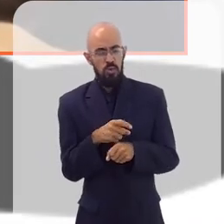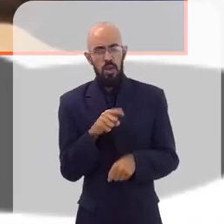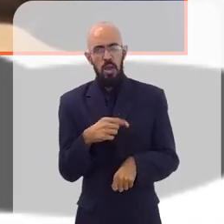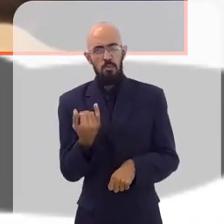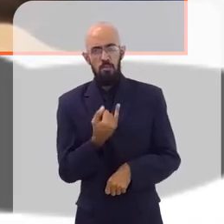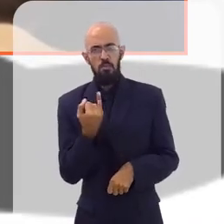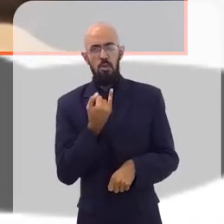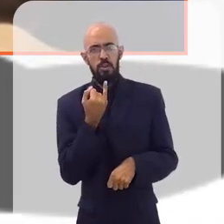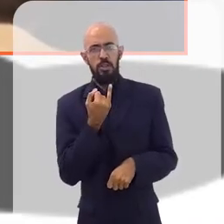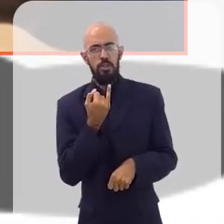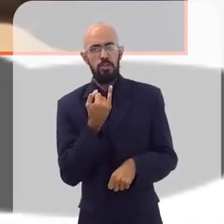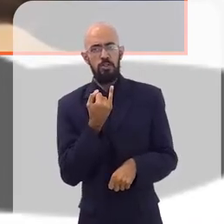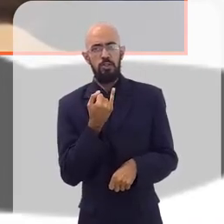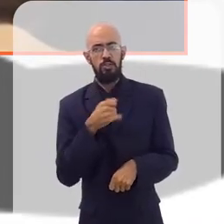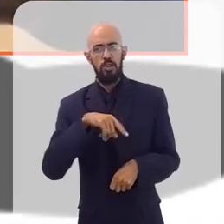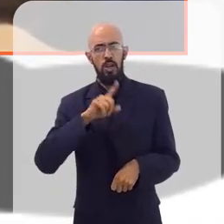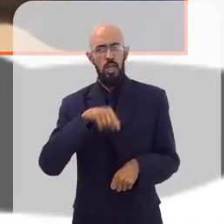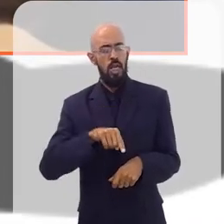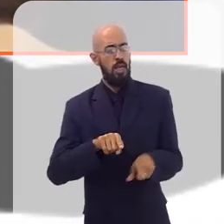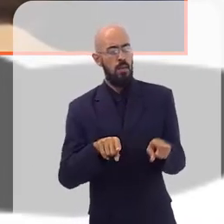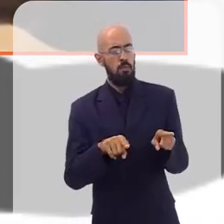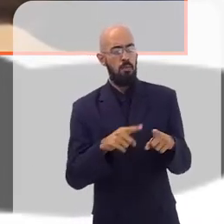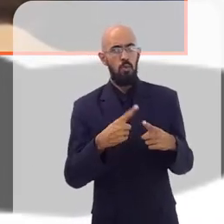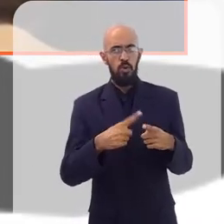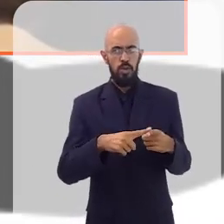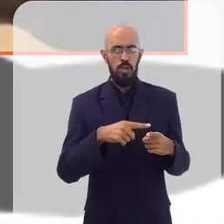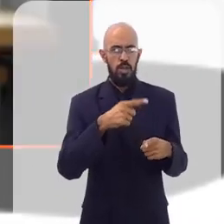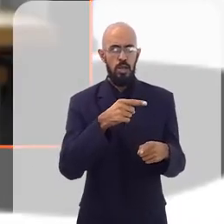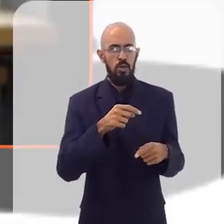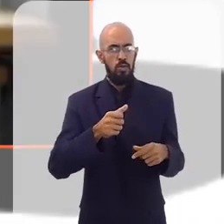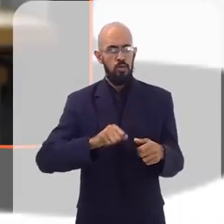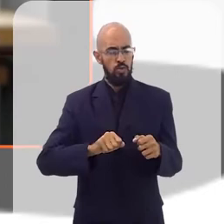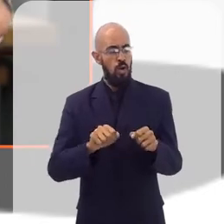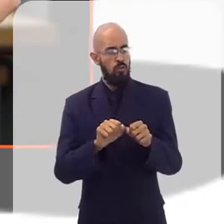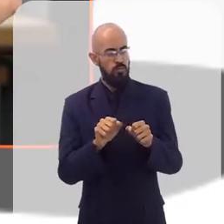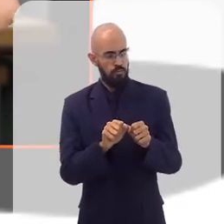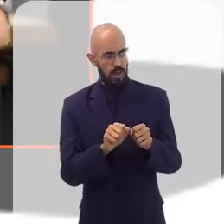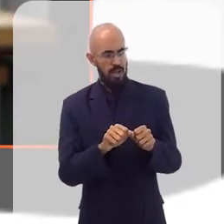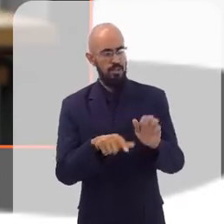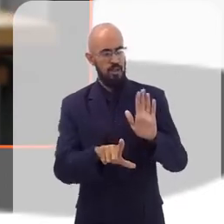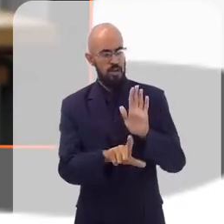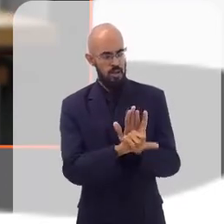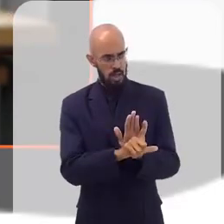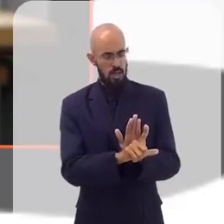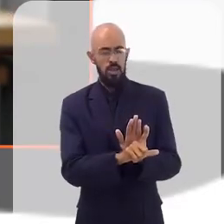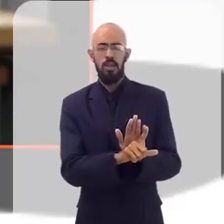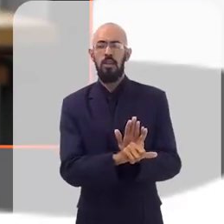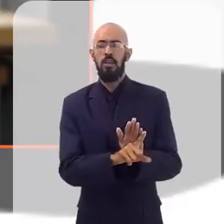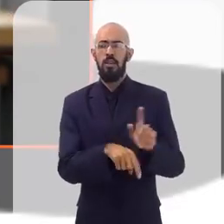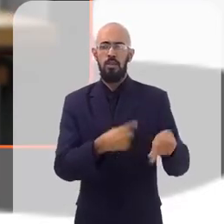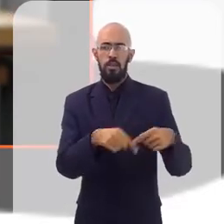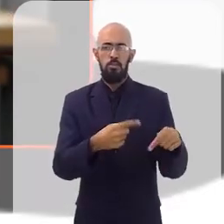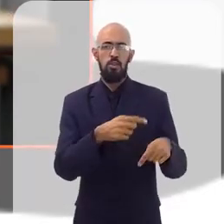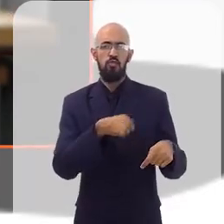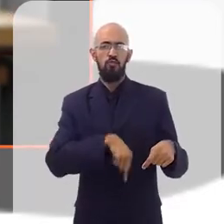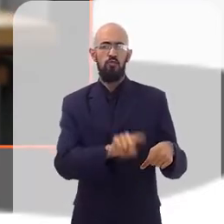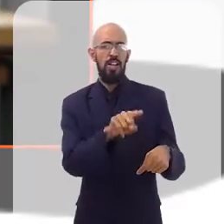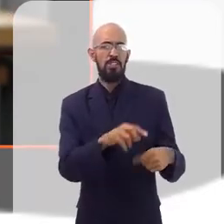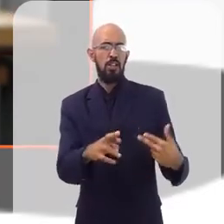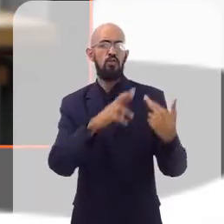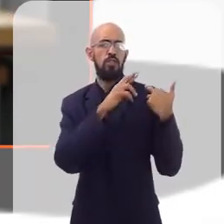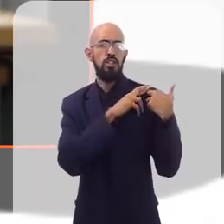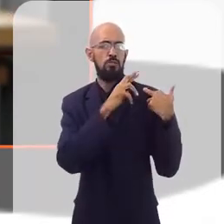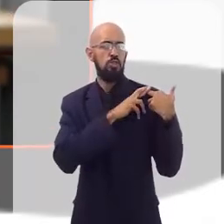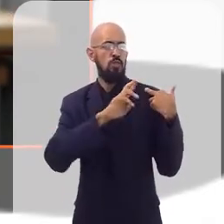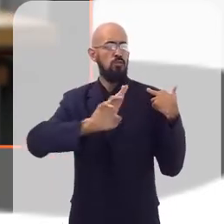eu acho que ela é fundamental é na verdade um divisor de águas Porque eu só pego o projeto bota literalmente debaixo do braço e